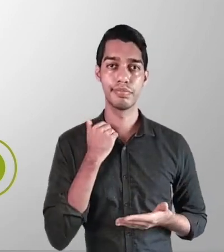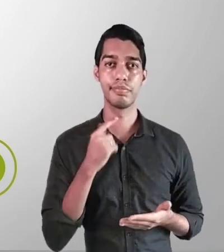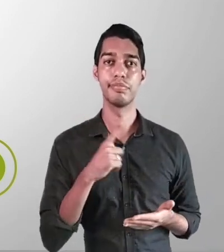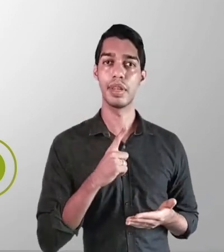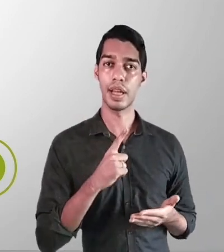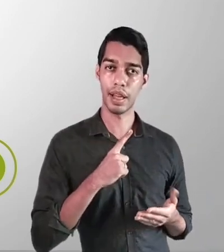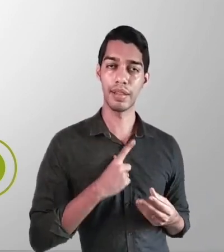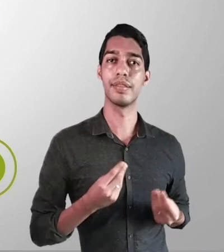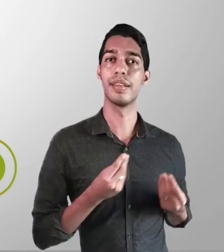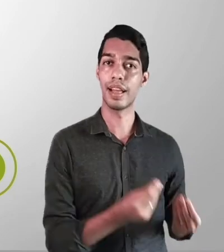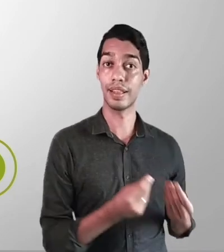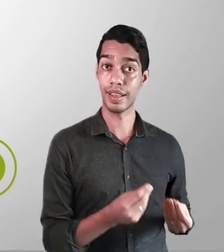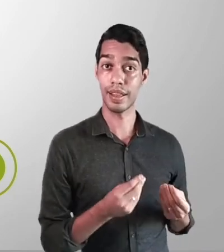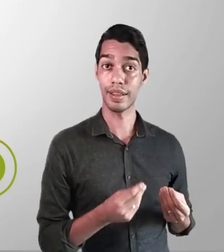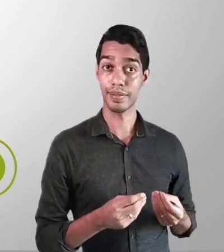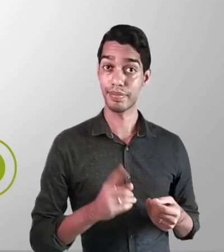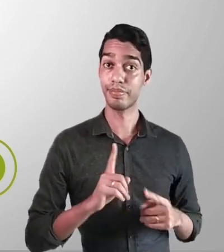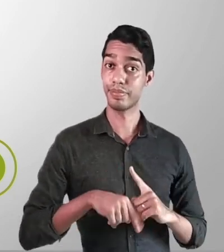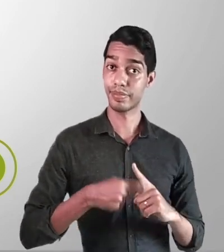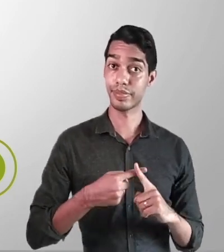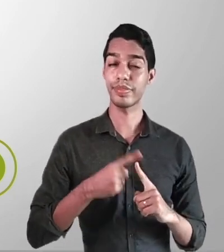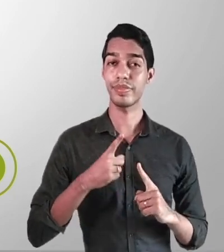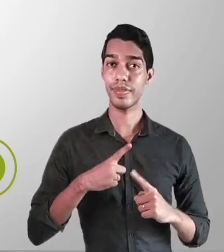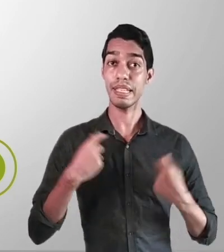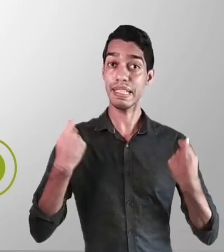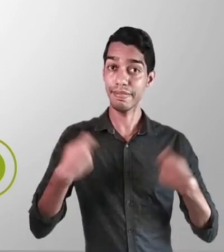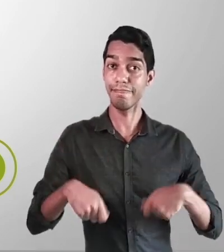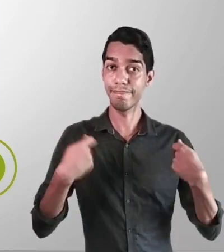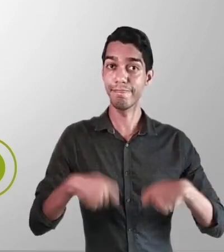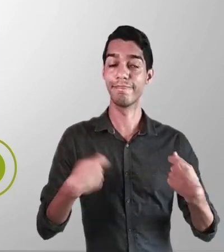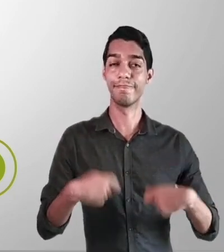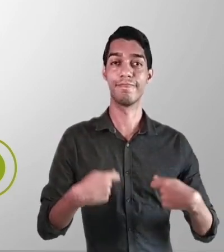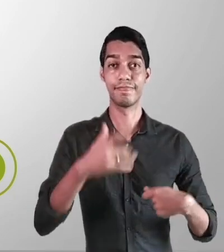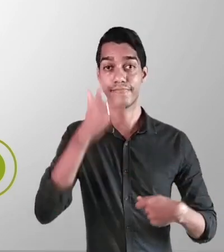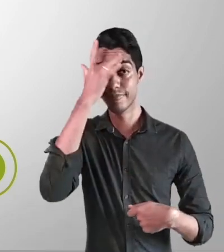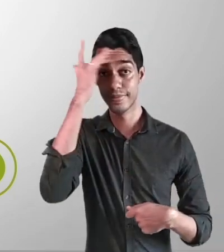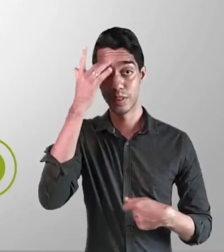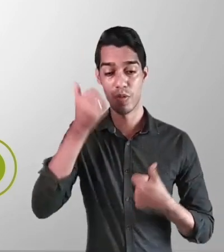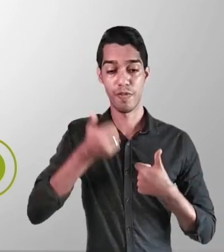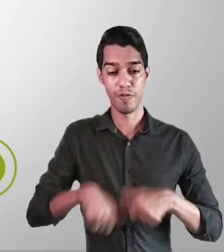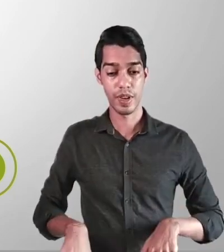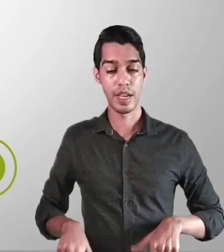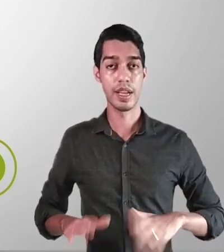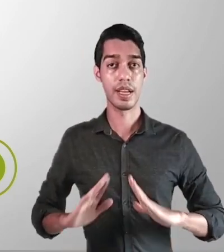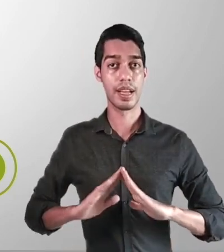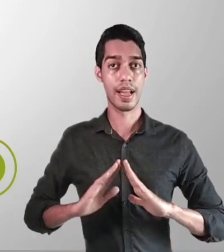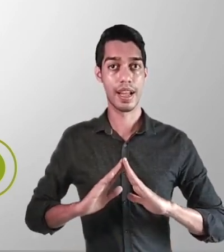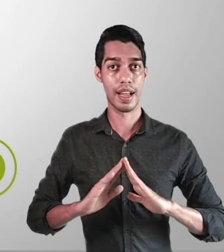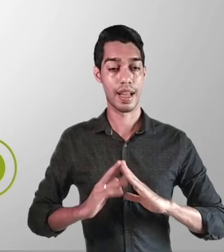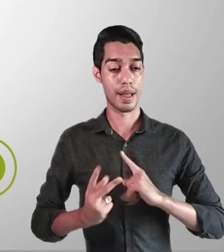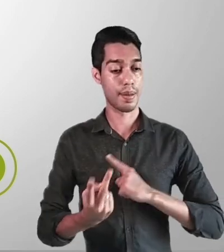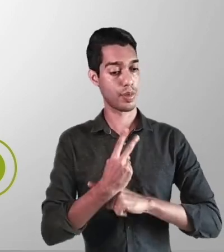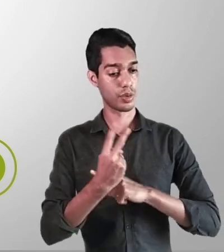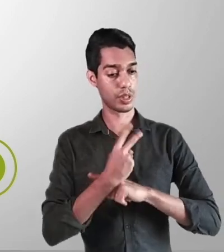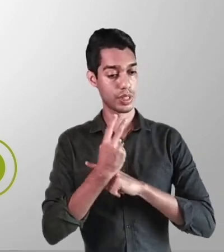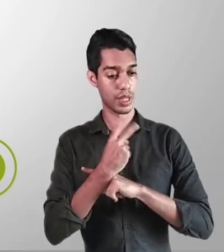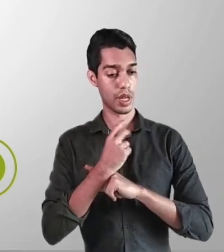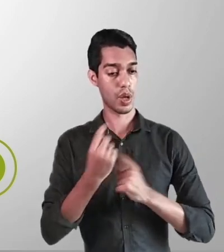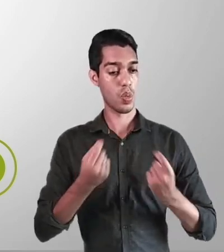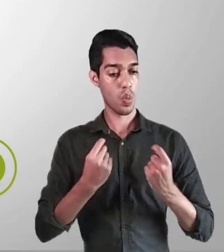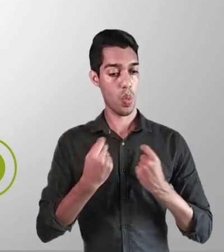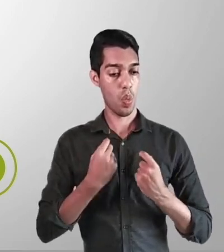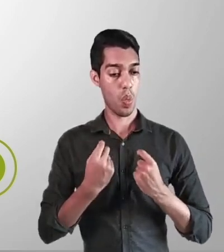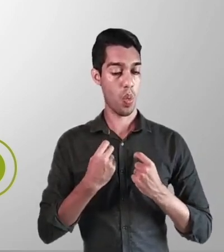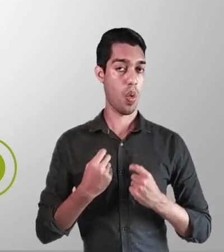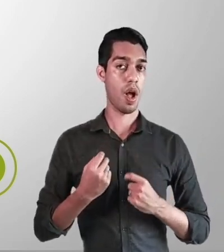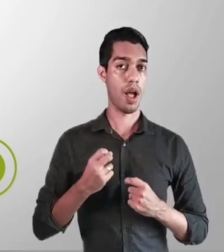uma necessidade de as pessoas ficarem em casa, se protegerem da transmissão do vírus, e